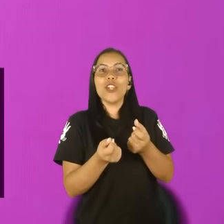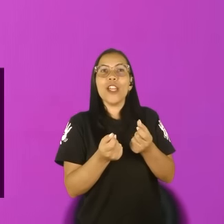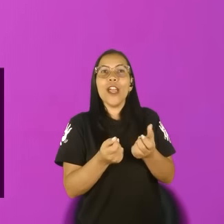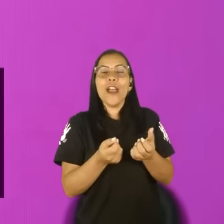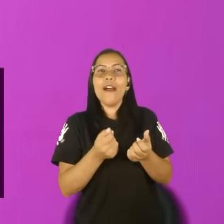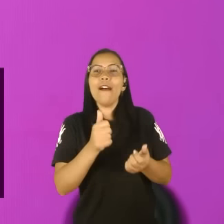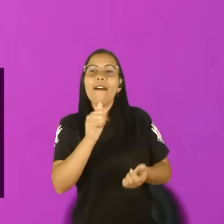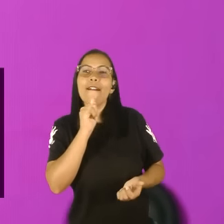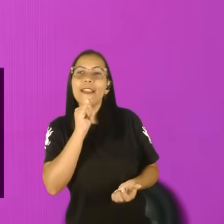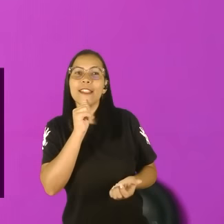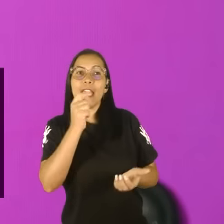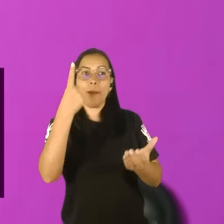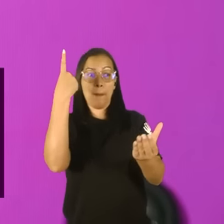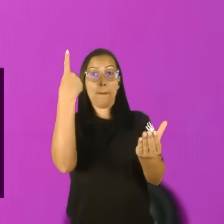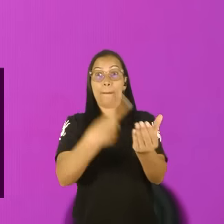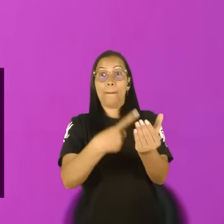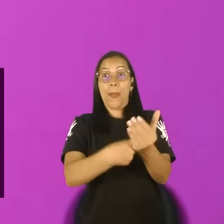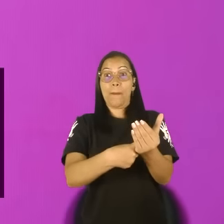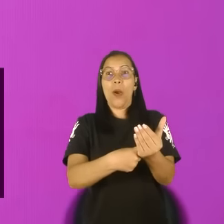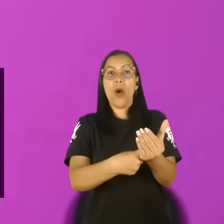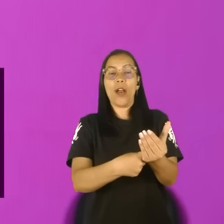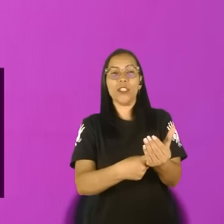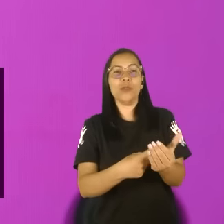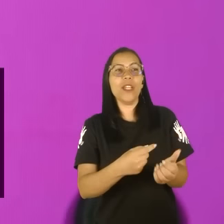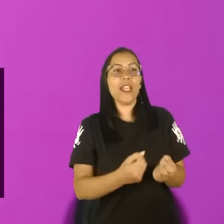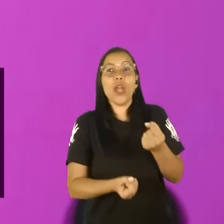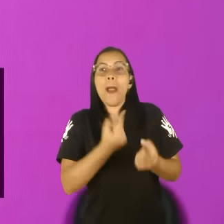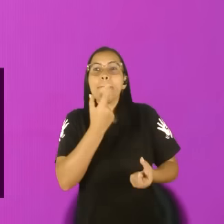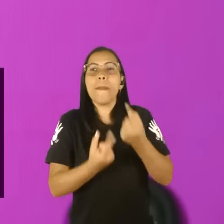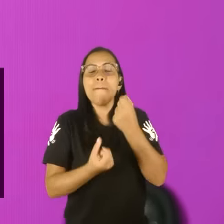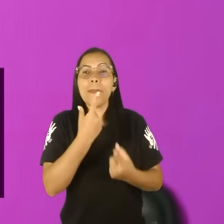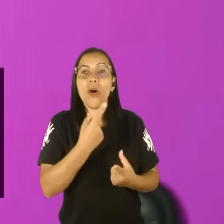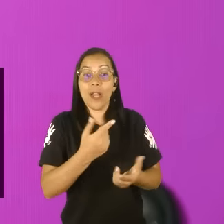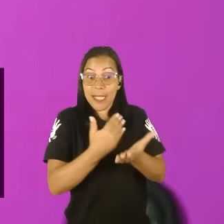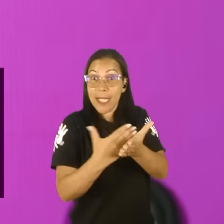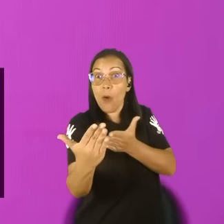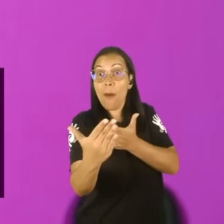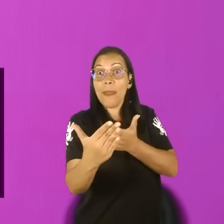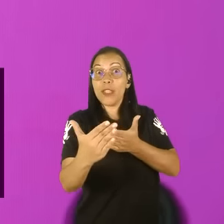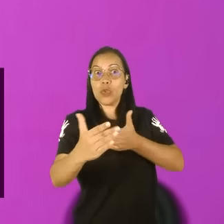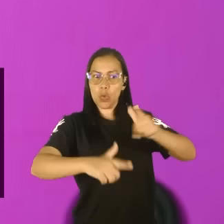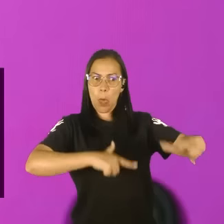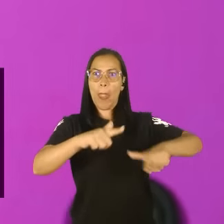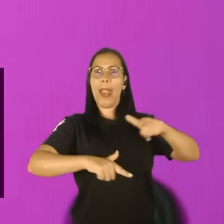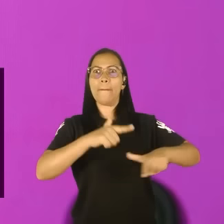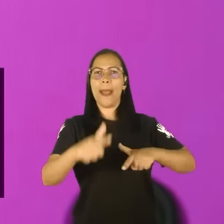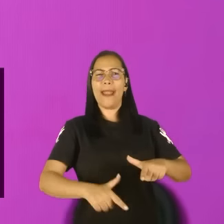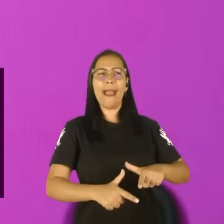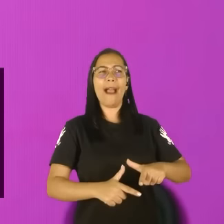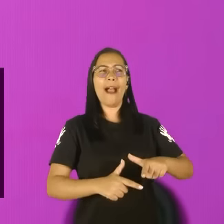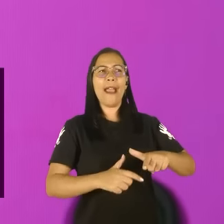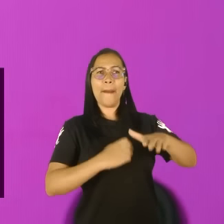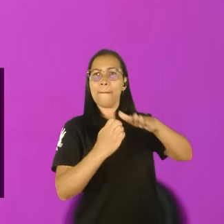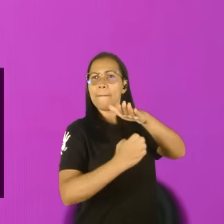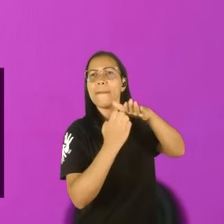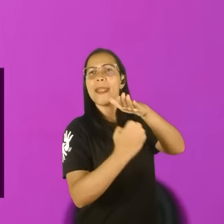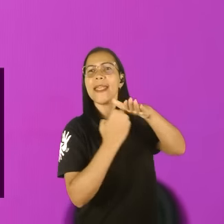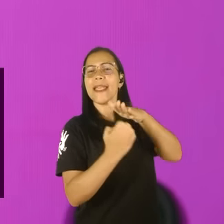Nós precisamos aprender a registrar os nossos começos. Um dia, tudo vai fazer sentido. Um dia, você